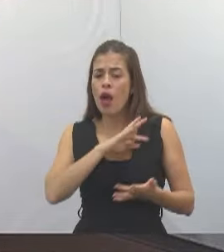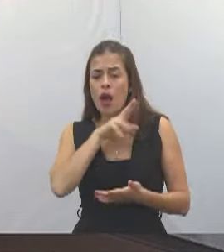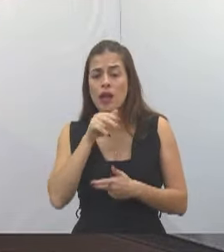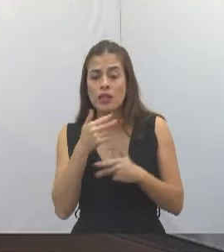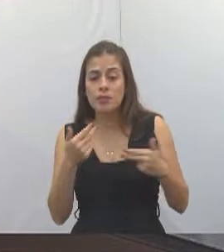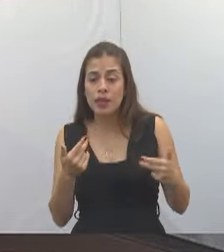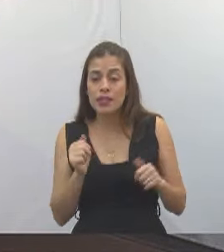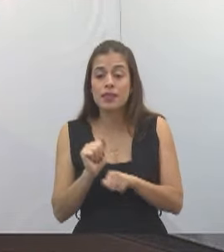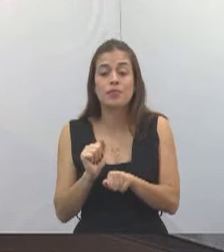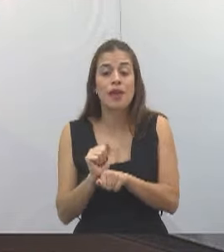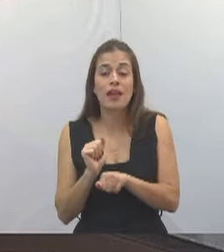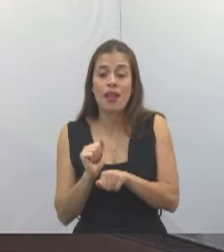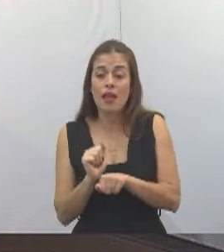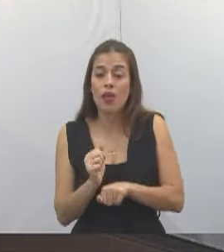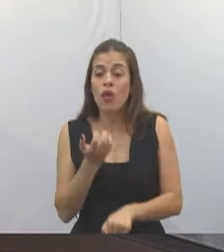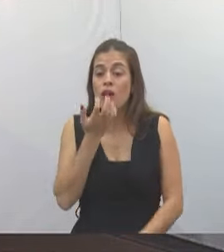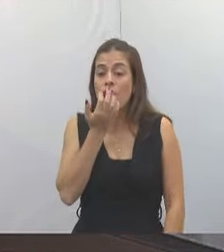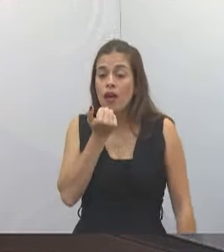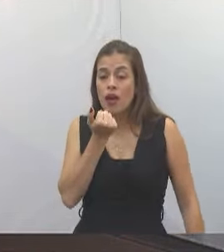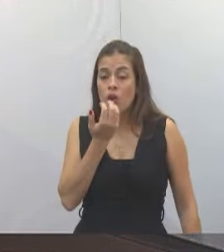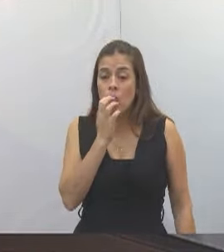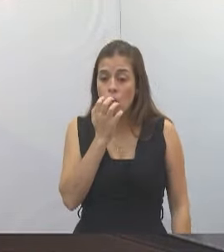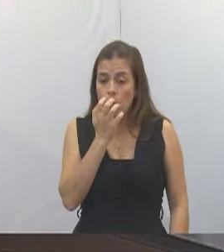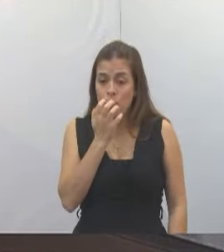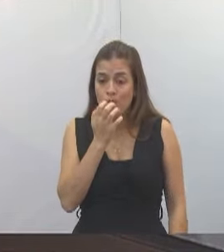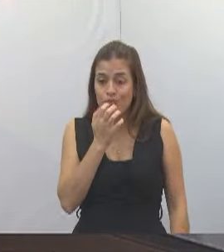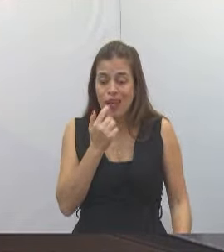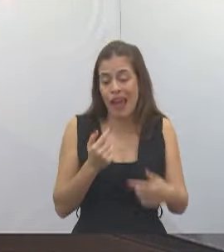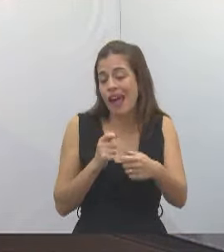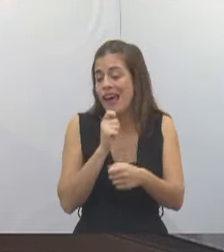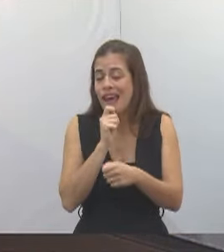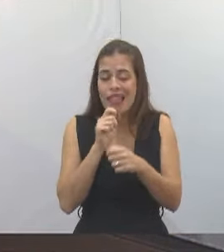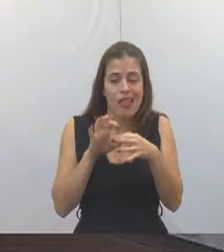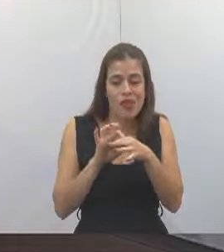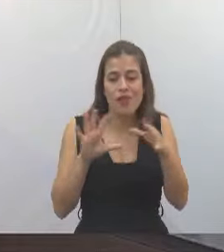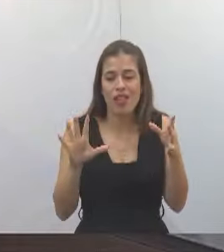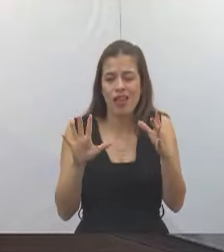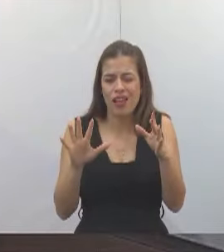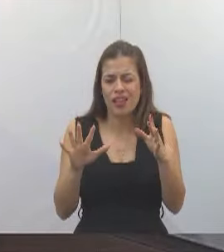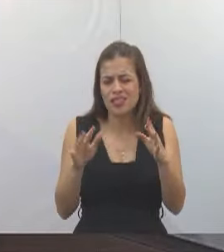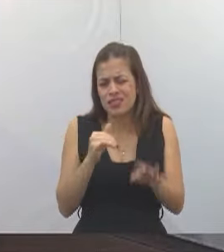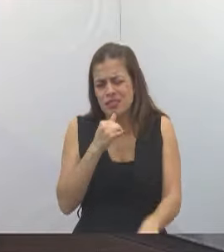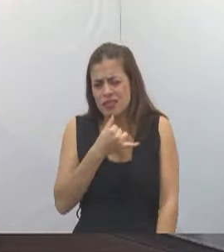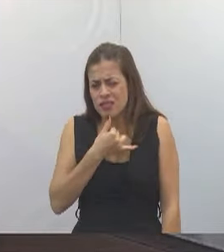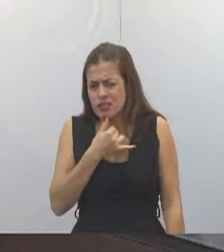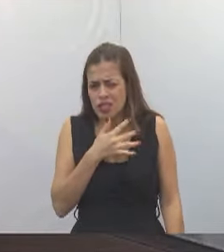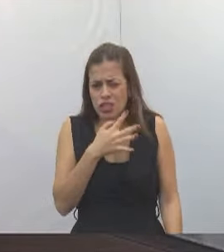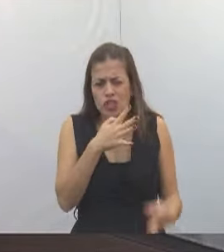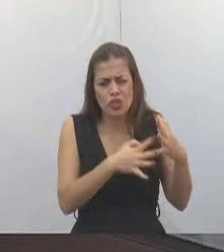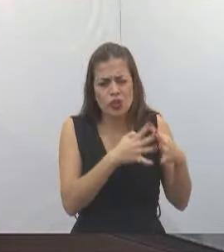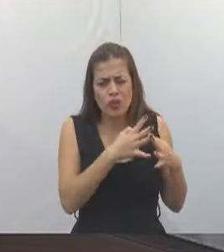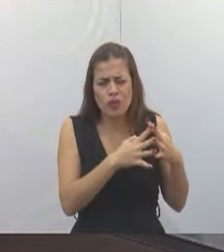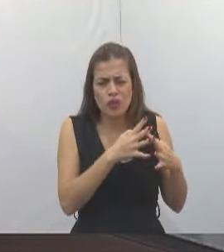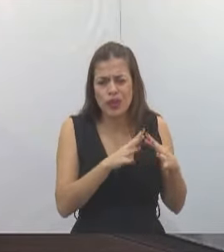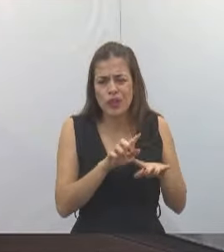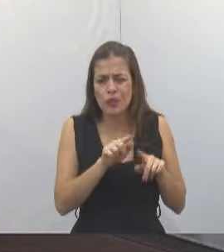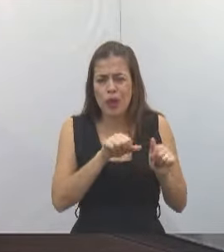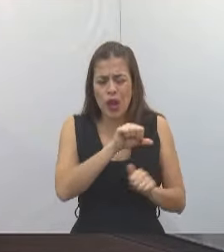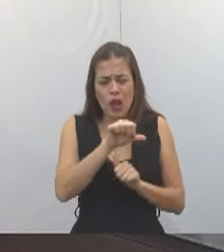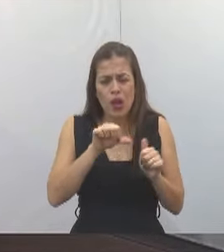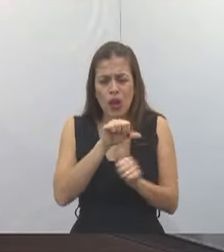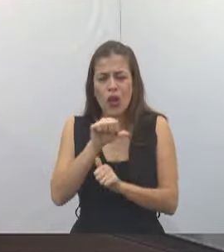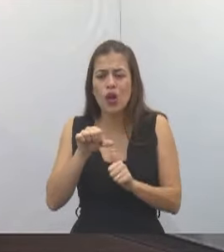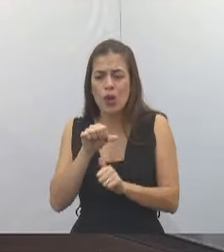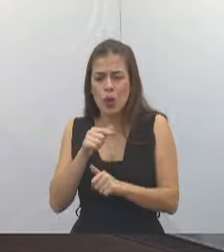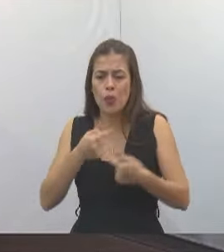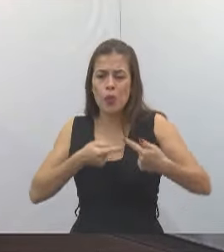liberada ainda, não é? É muito triste isso, as pessoas confundirem as coisas, né, pelas modificações políticas que aconteceram